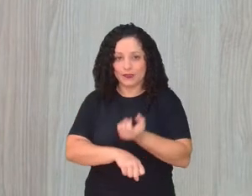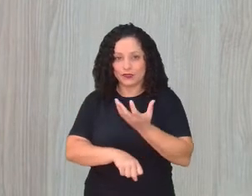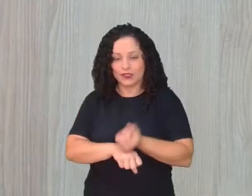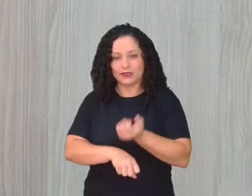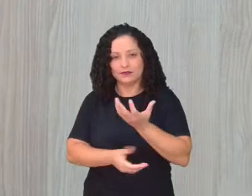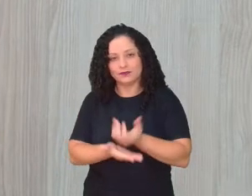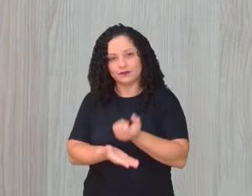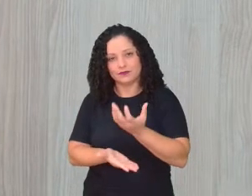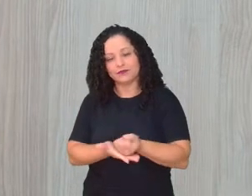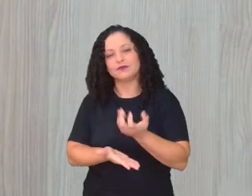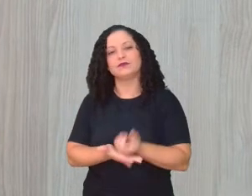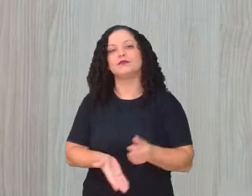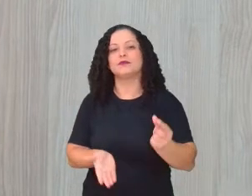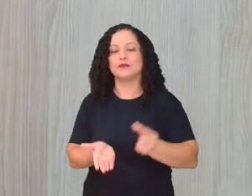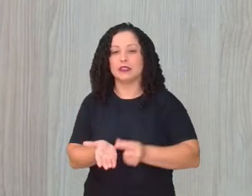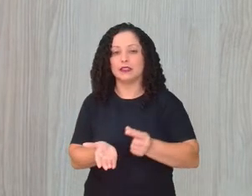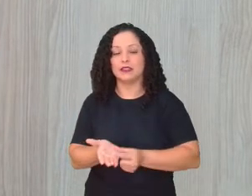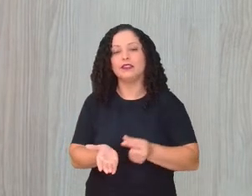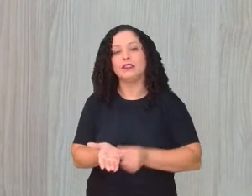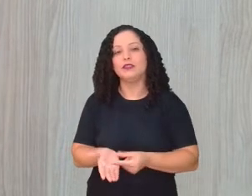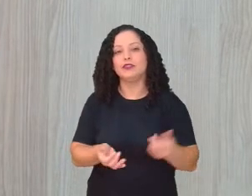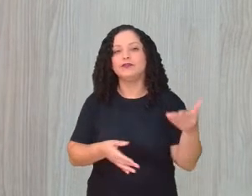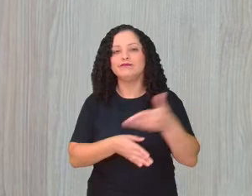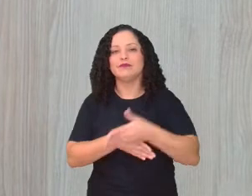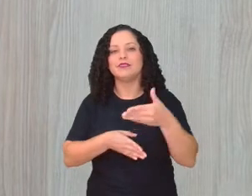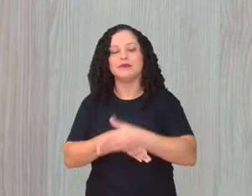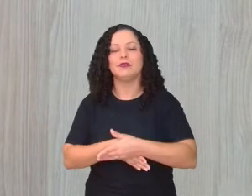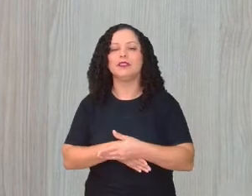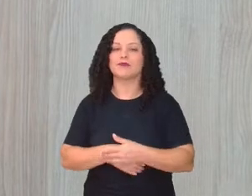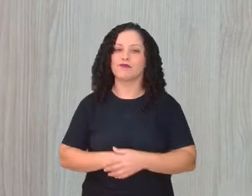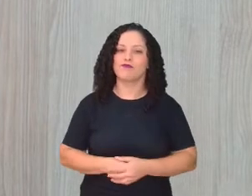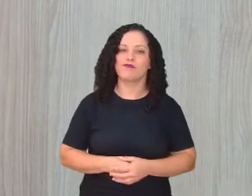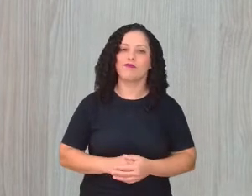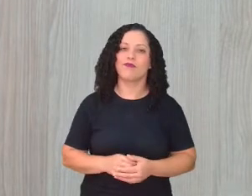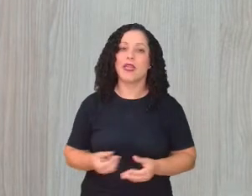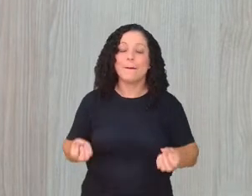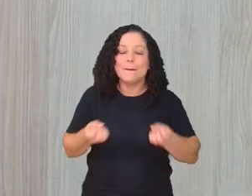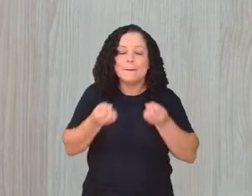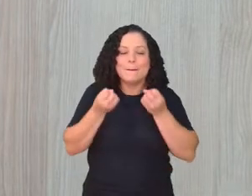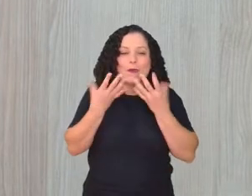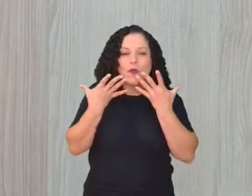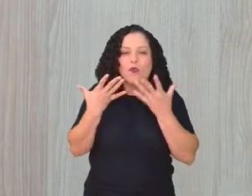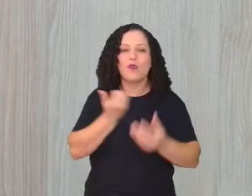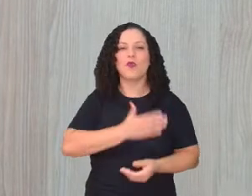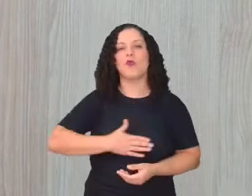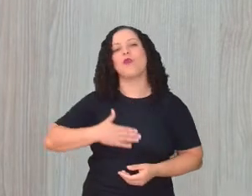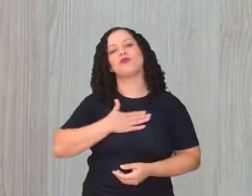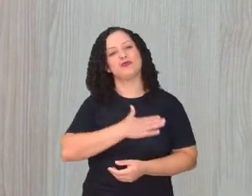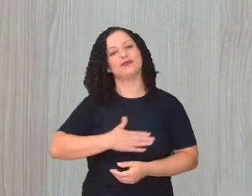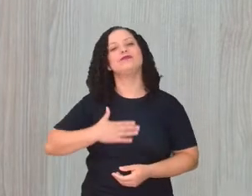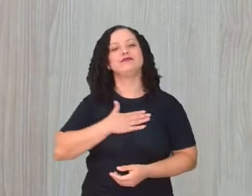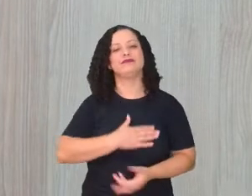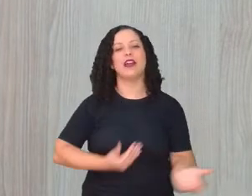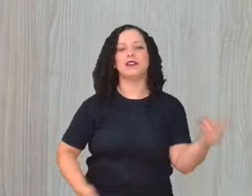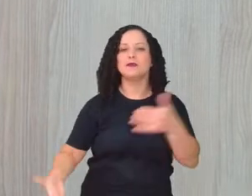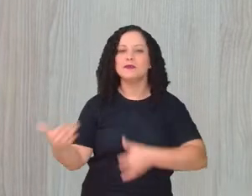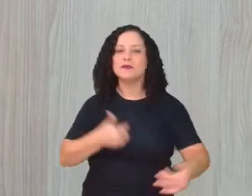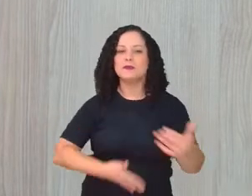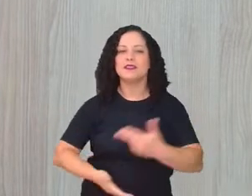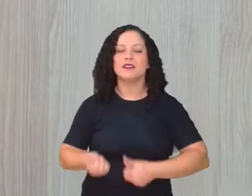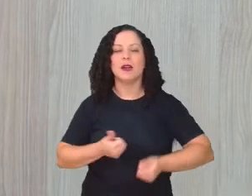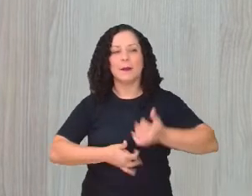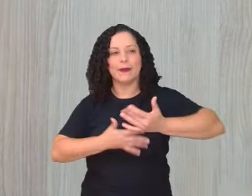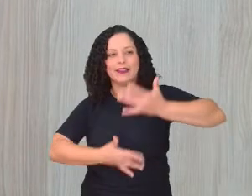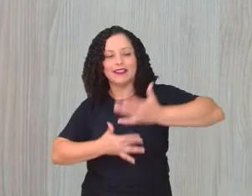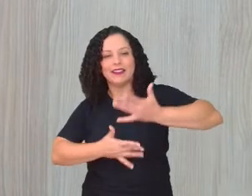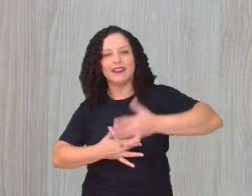Educa Recife e interagir ao vivo com a gente. A gente adora, né? Receber comentários Exatamente. sobre a aula, alguma questão,